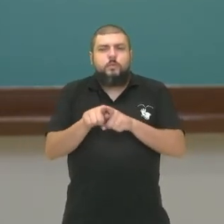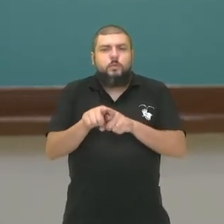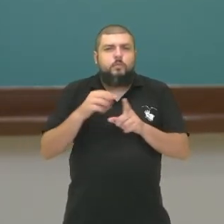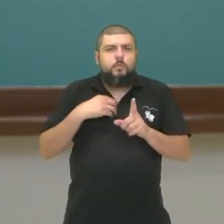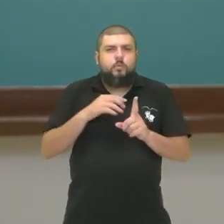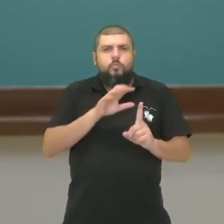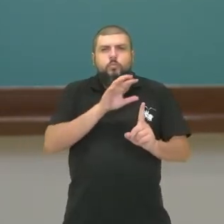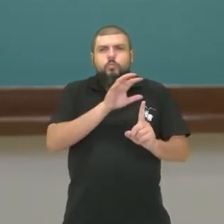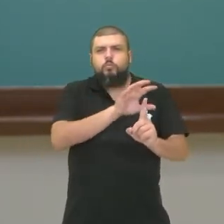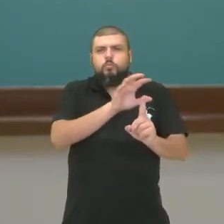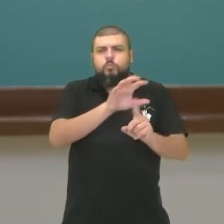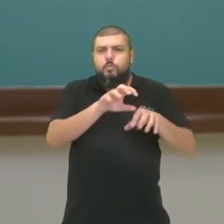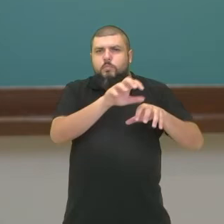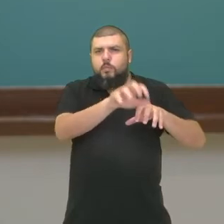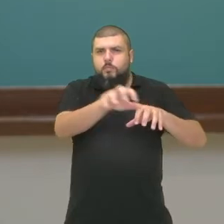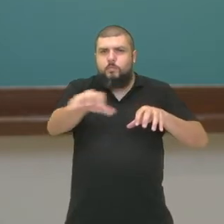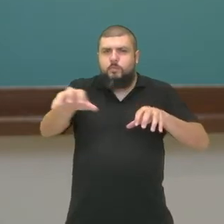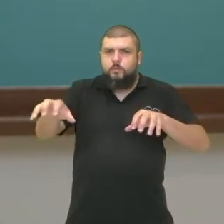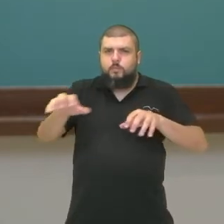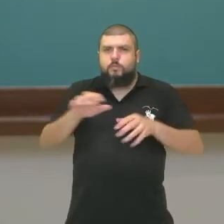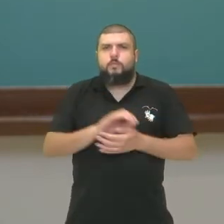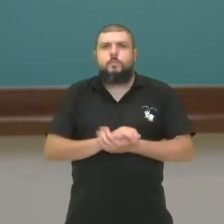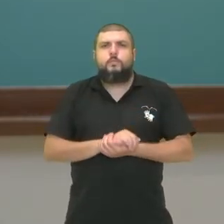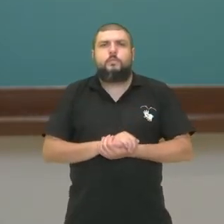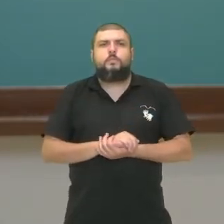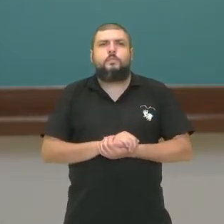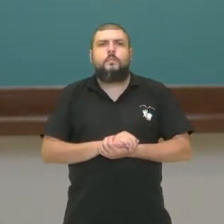de classe e de sociedades. Maravilha?